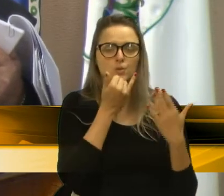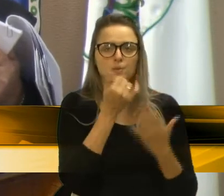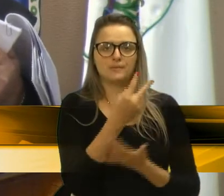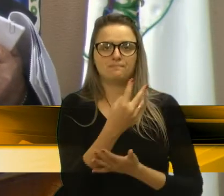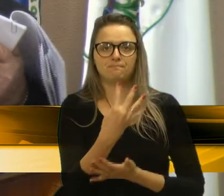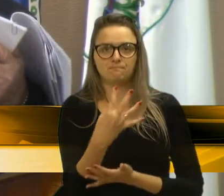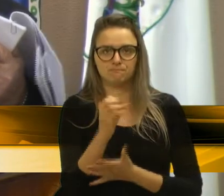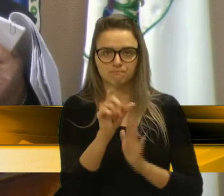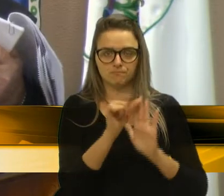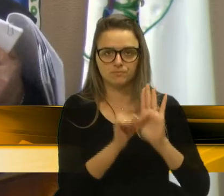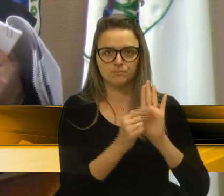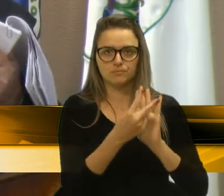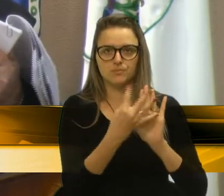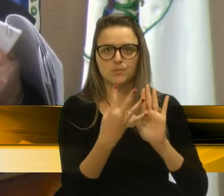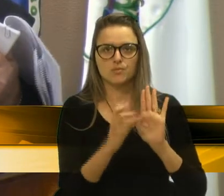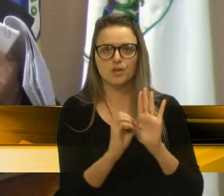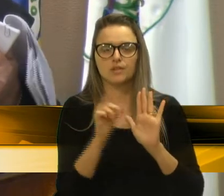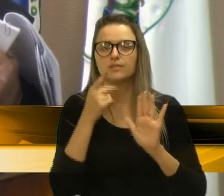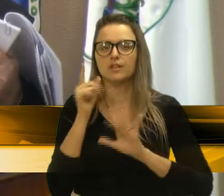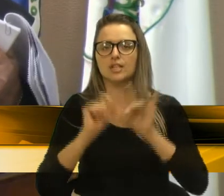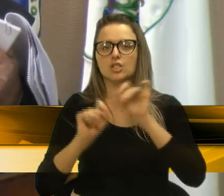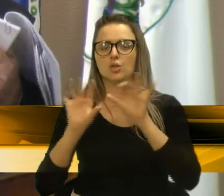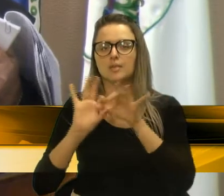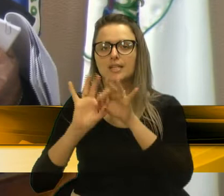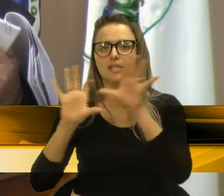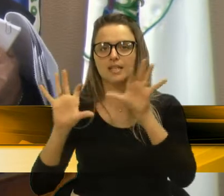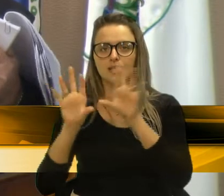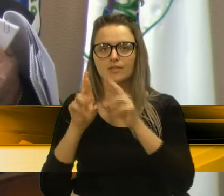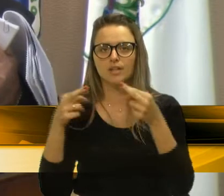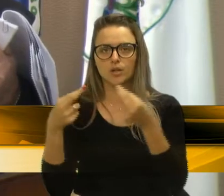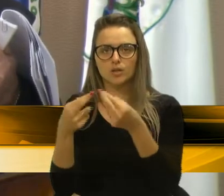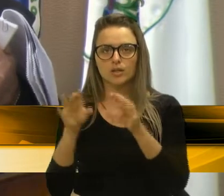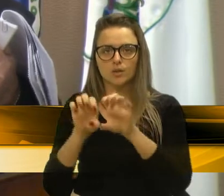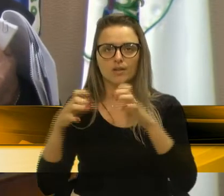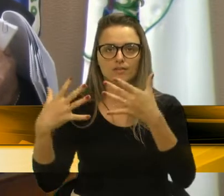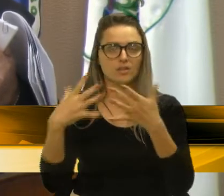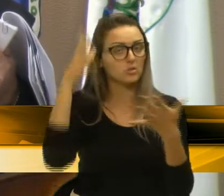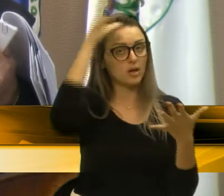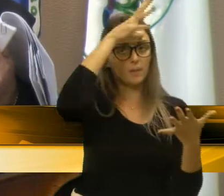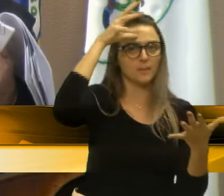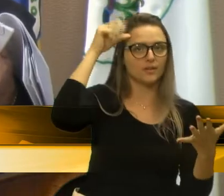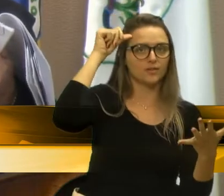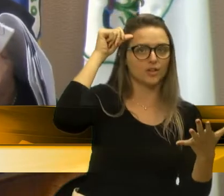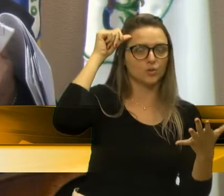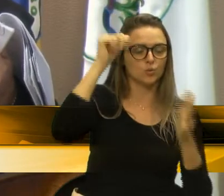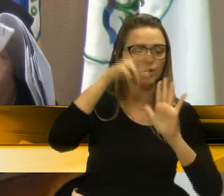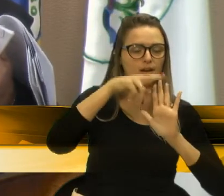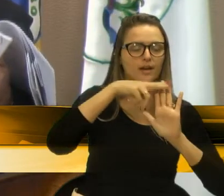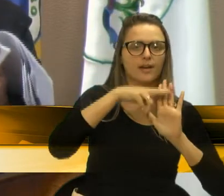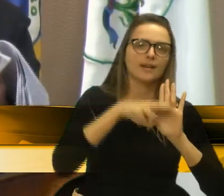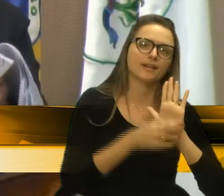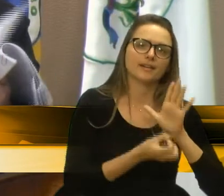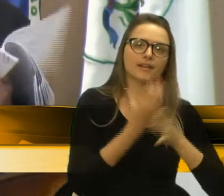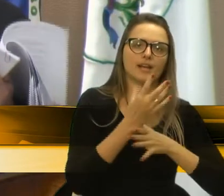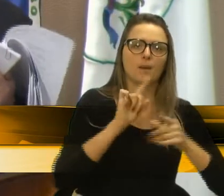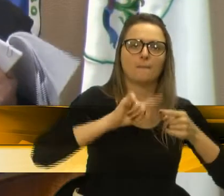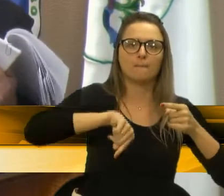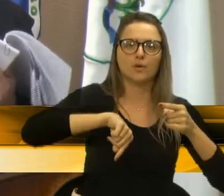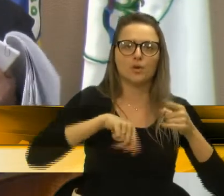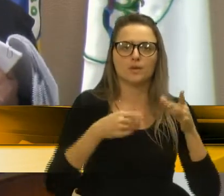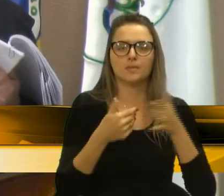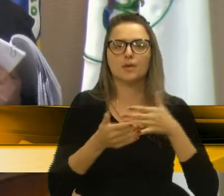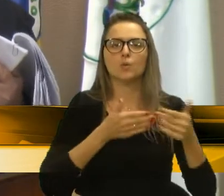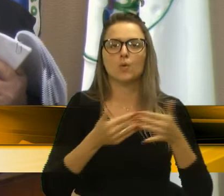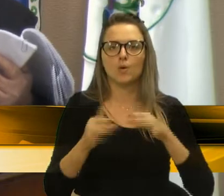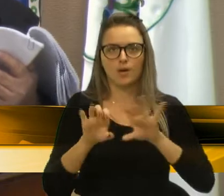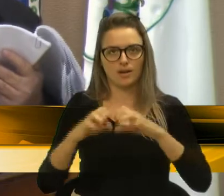anterior, no que diz respeito à liberdade de reunião, não podendo o município, a pretexto de regulamentar a matéria, proibir qualquer